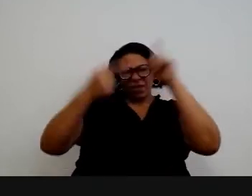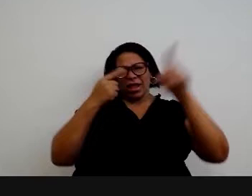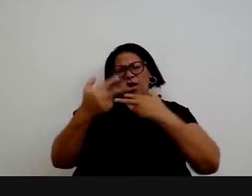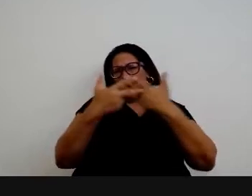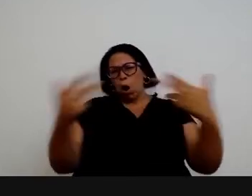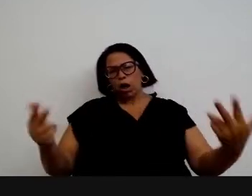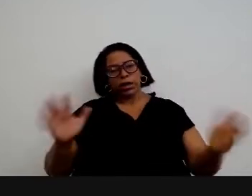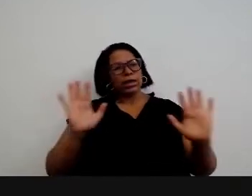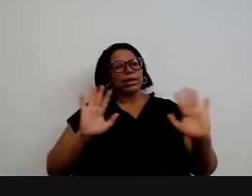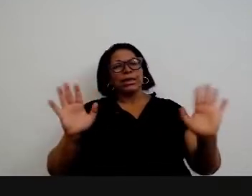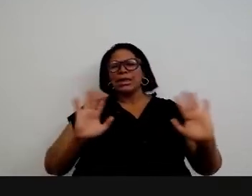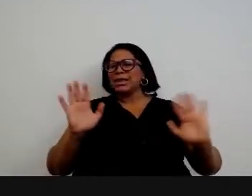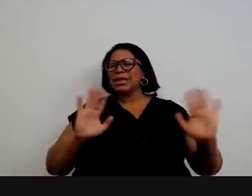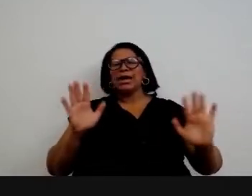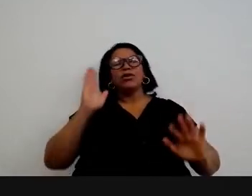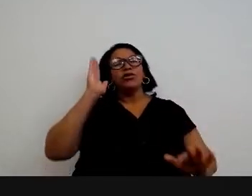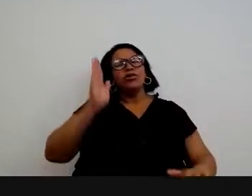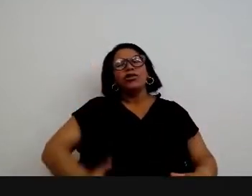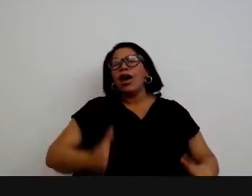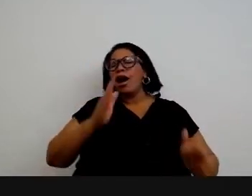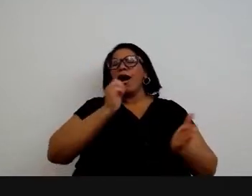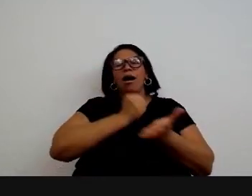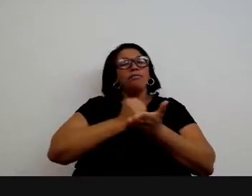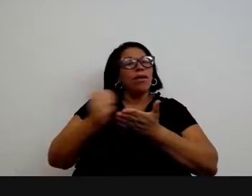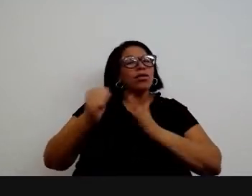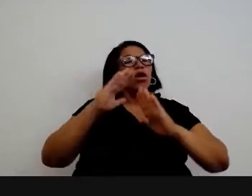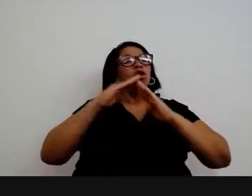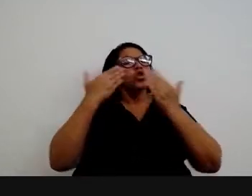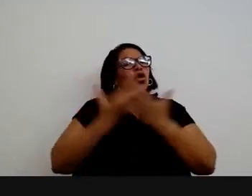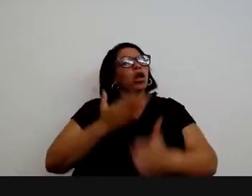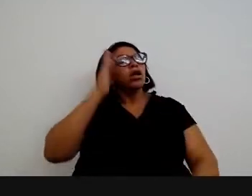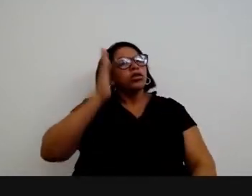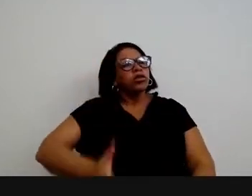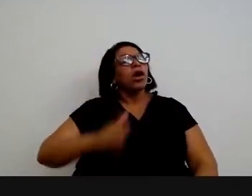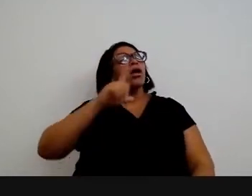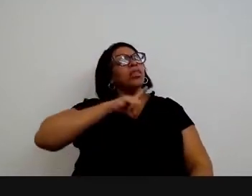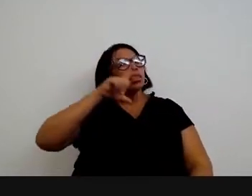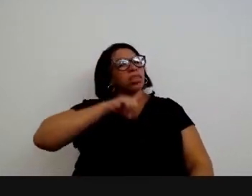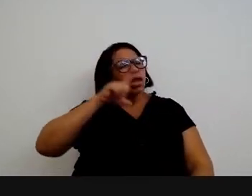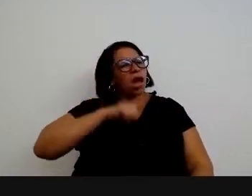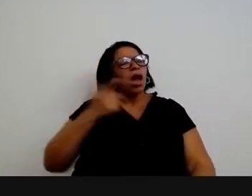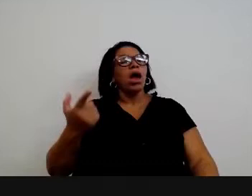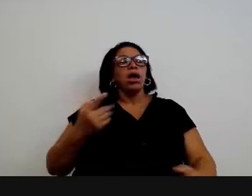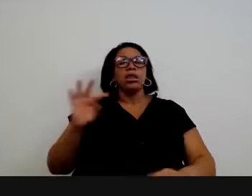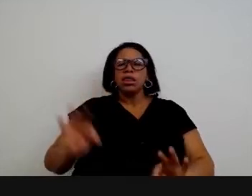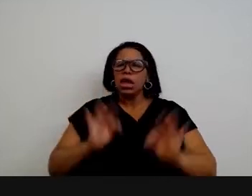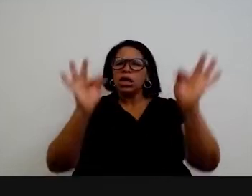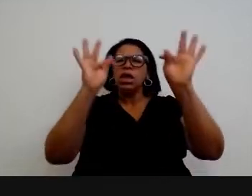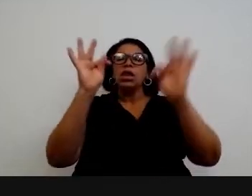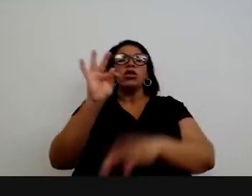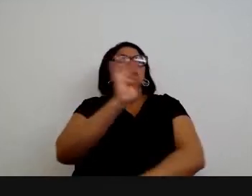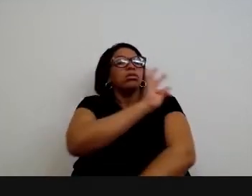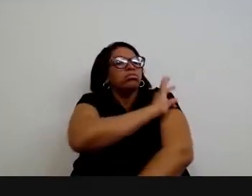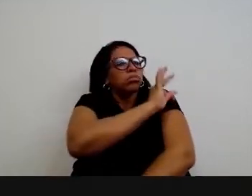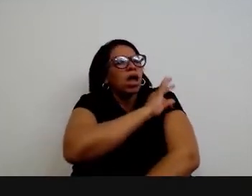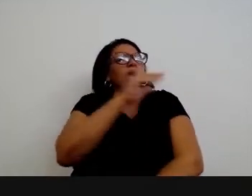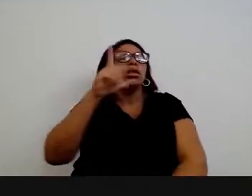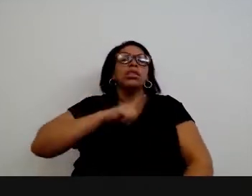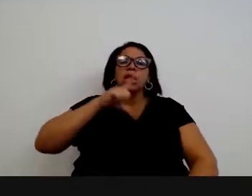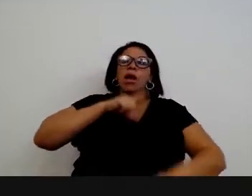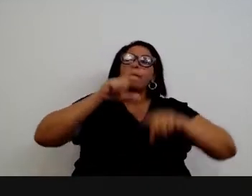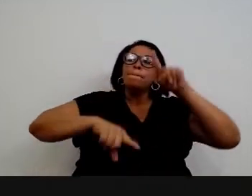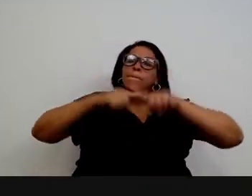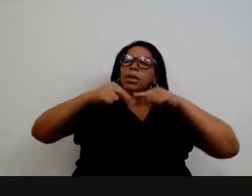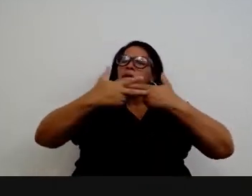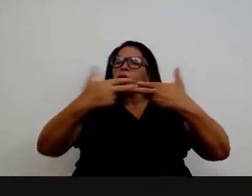roda, quando a roda já está inventada, né? Ela roda, ela gira, ela tem tecnologia, tem pneu, tem